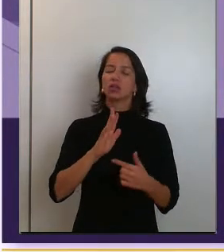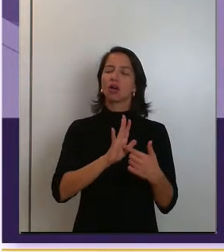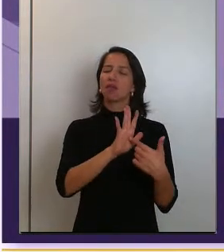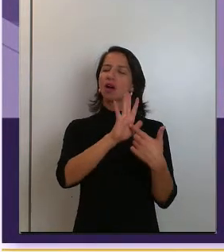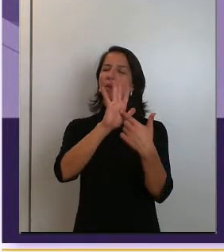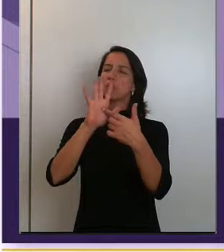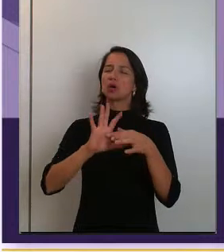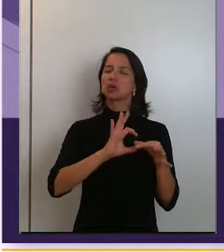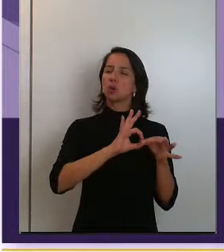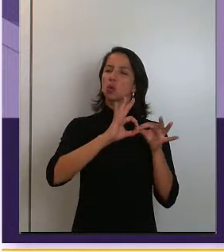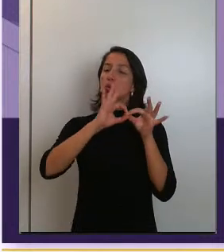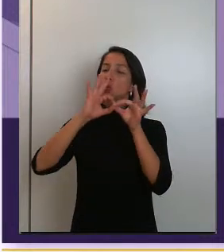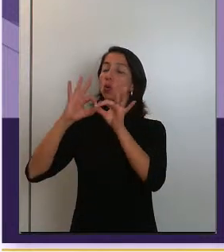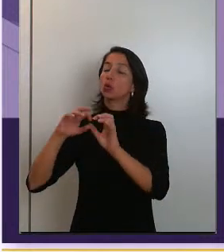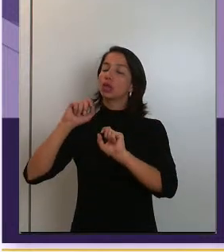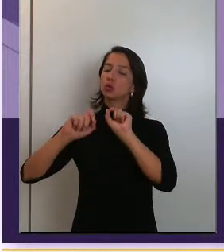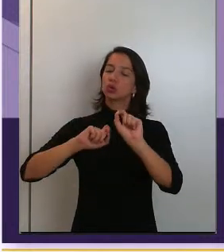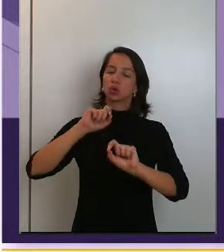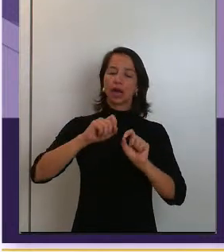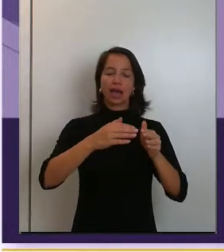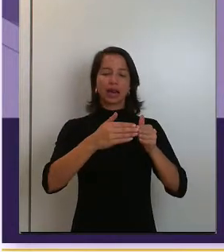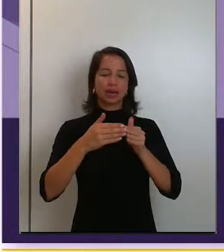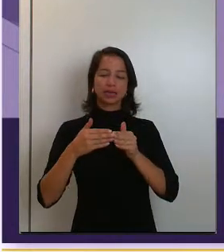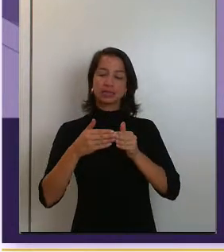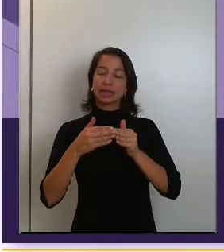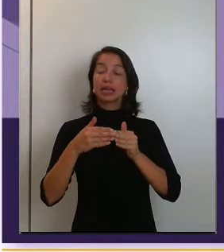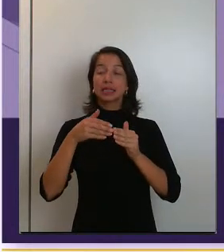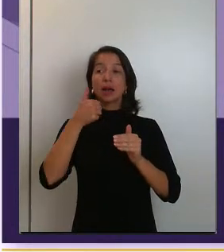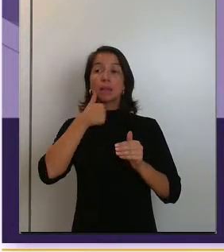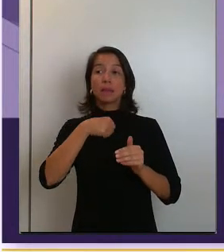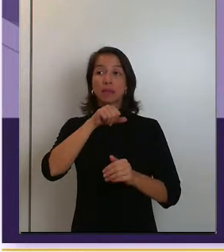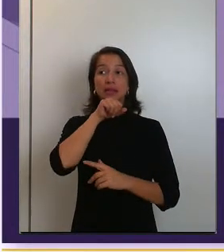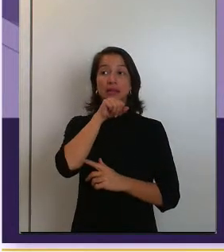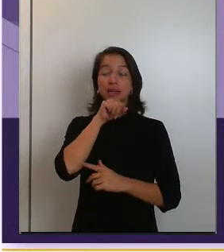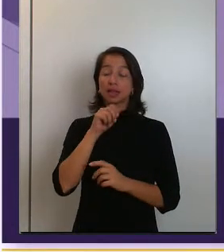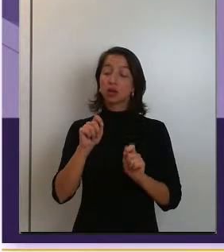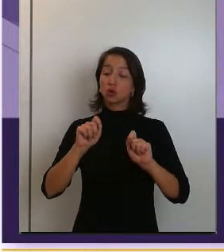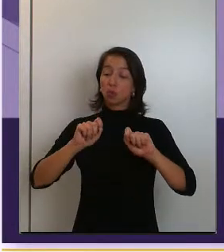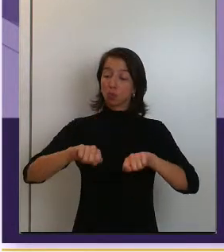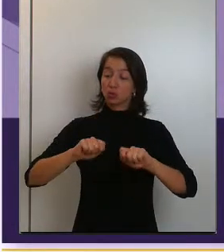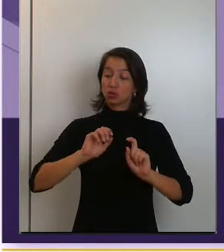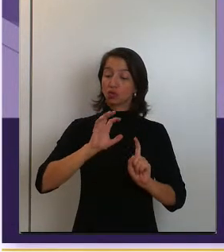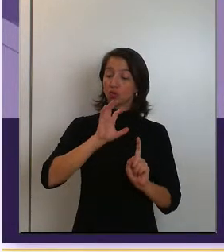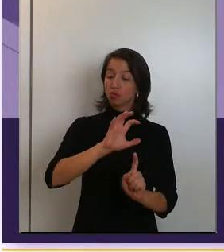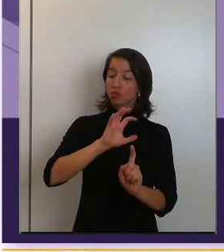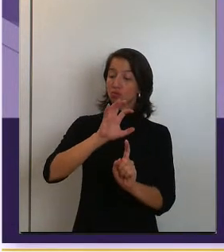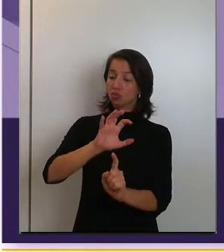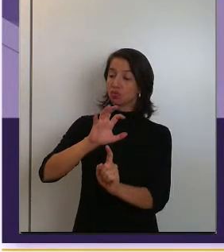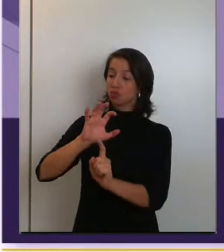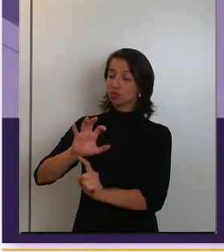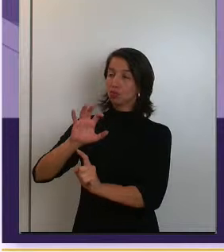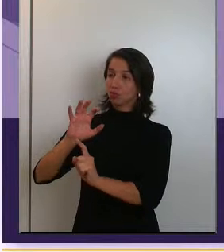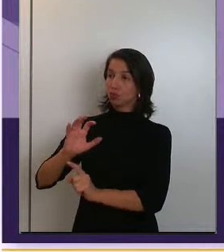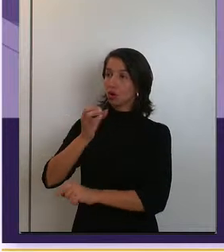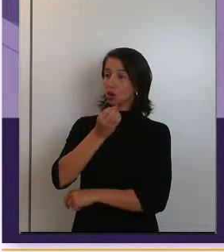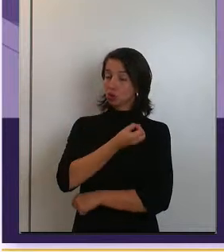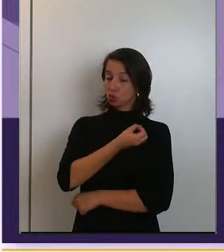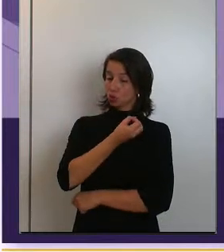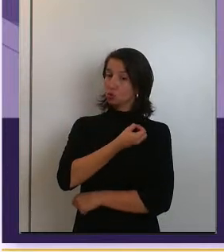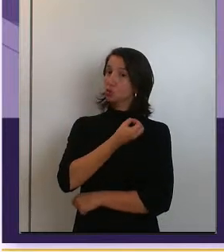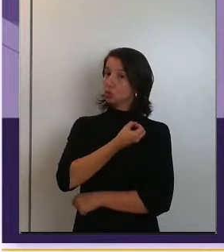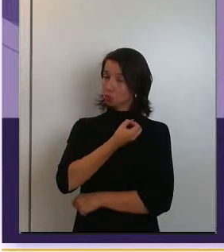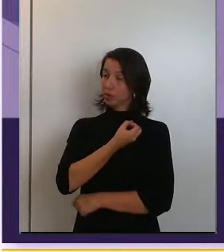a licença maternidade ela, pode afetar as taxas de aleitamento materno,